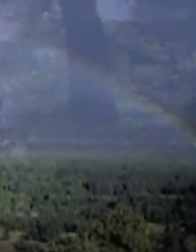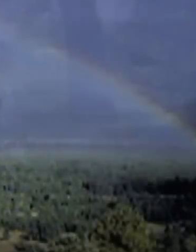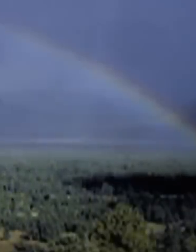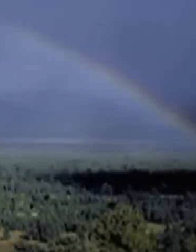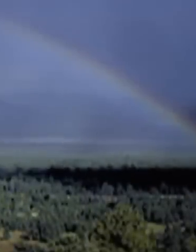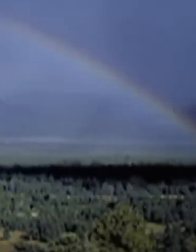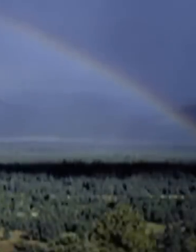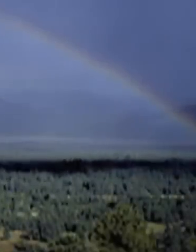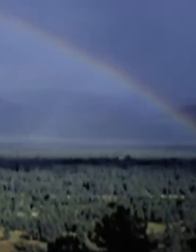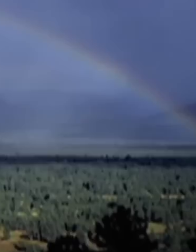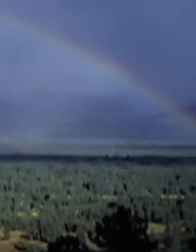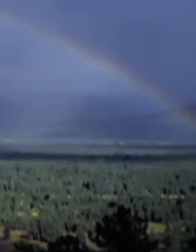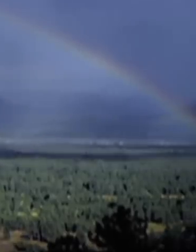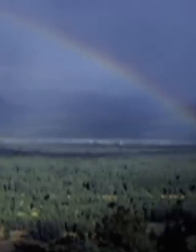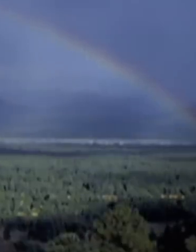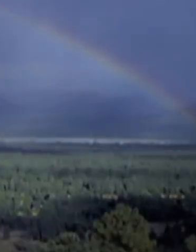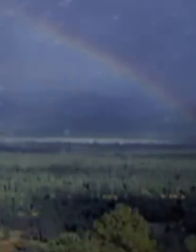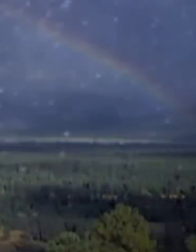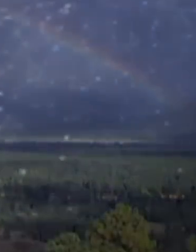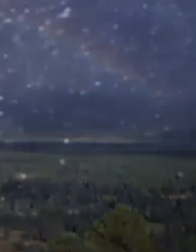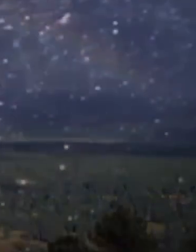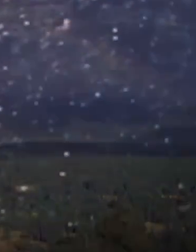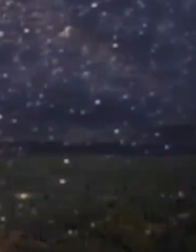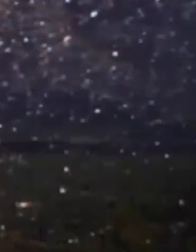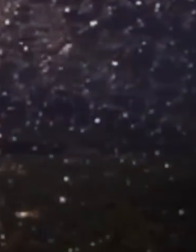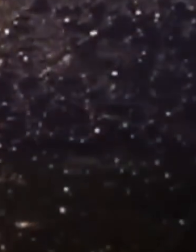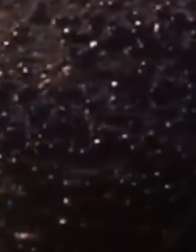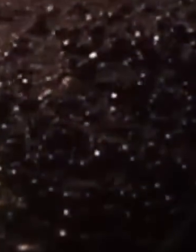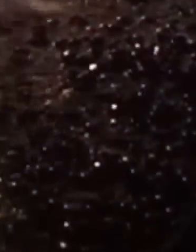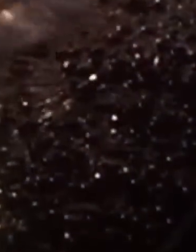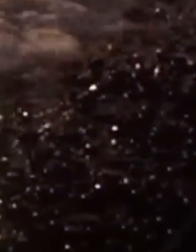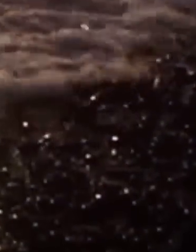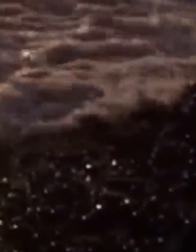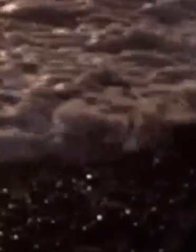Cai a chuva sobre o mal e o bom,